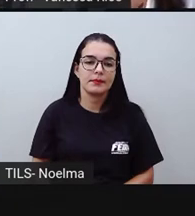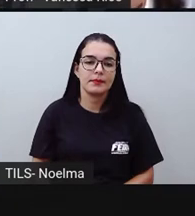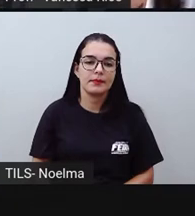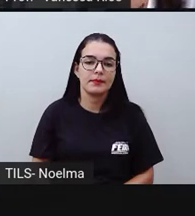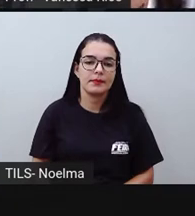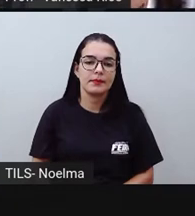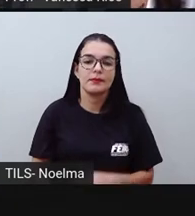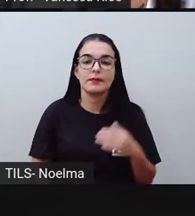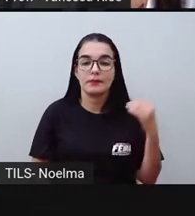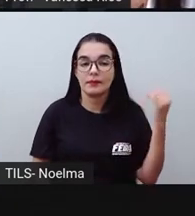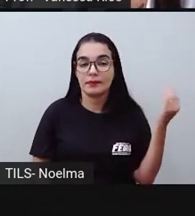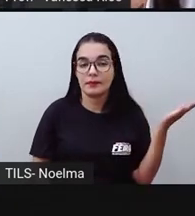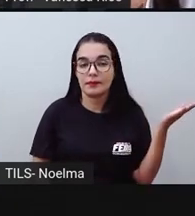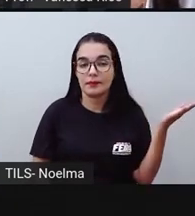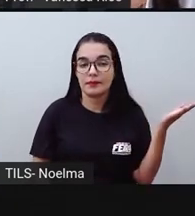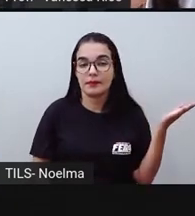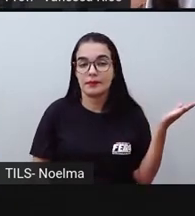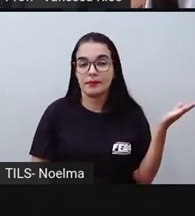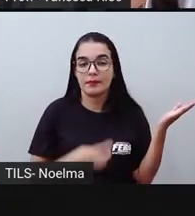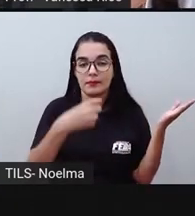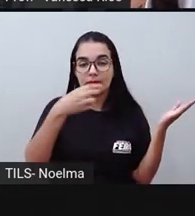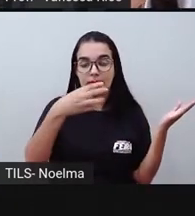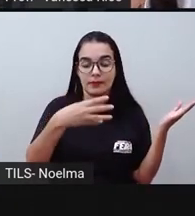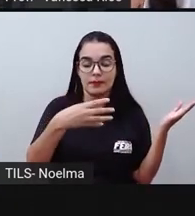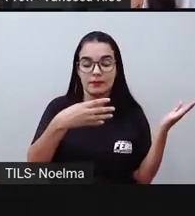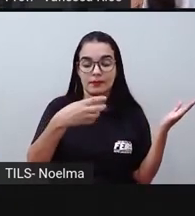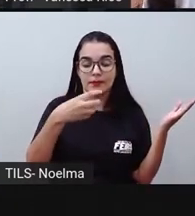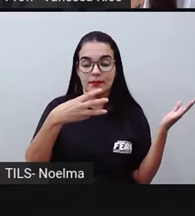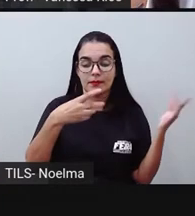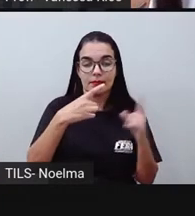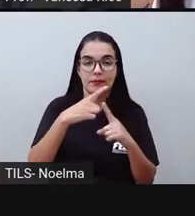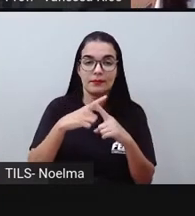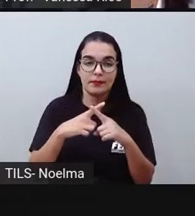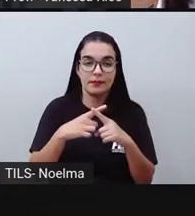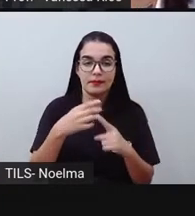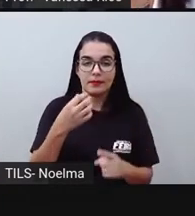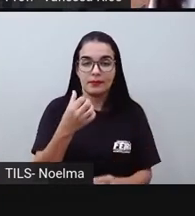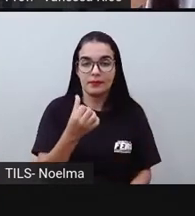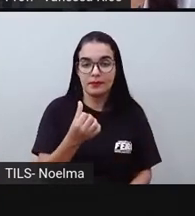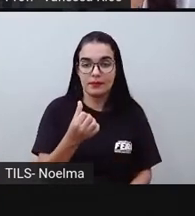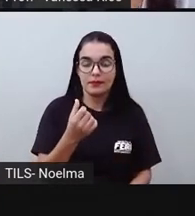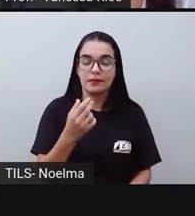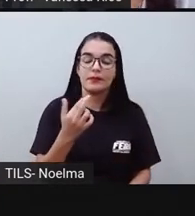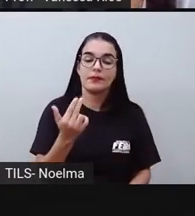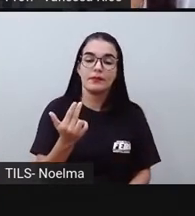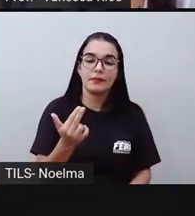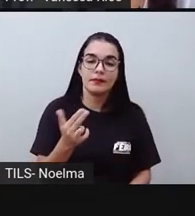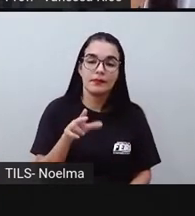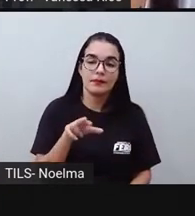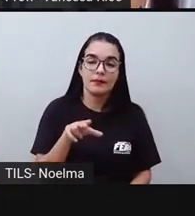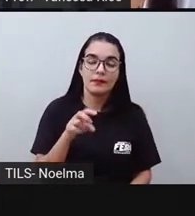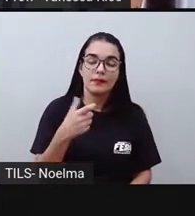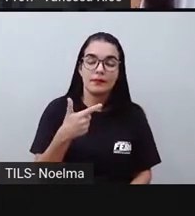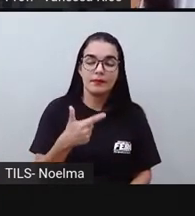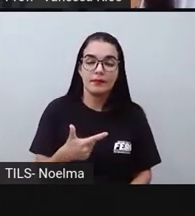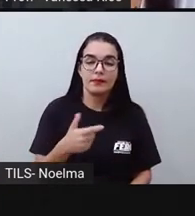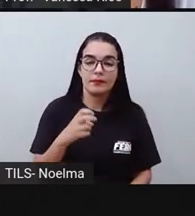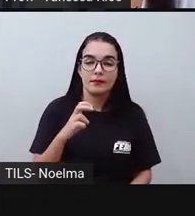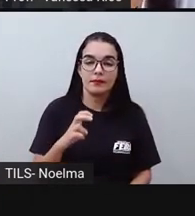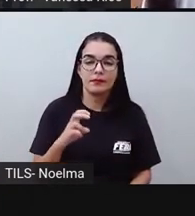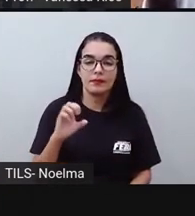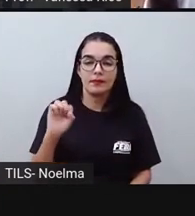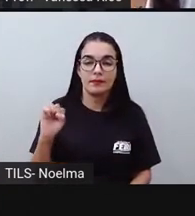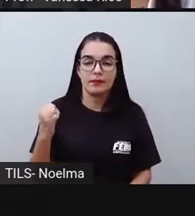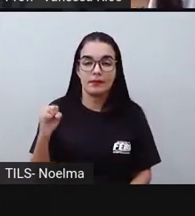E aí, neste caso, 43 vezes 6, ou 6 vezes 43, encontramos o resultado de